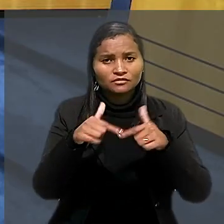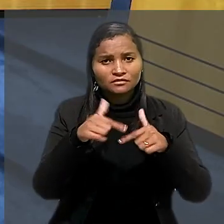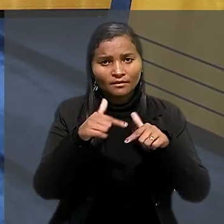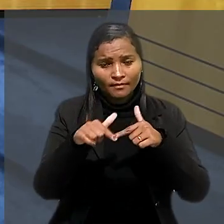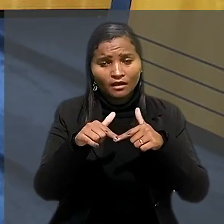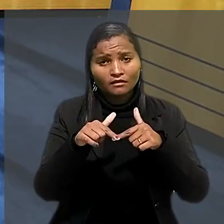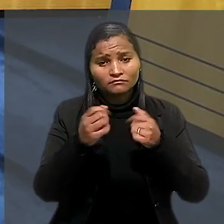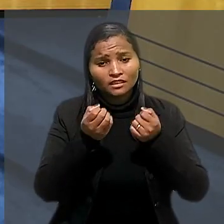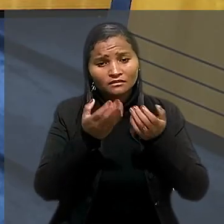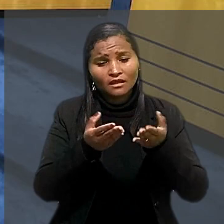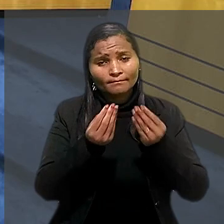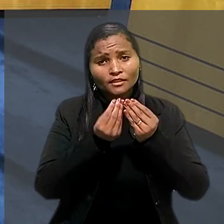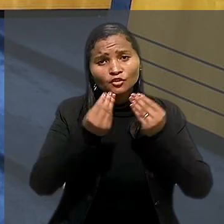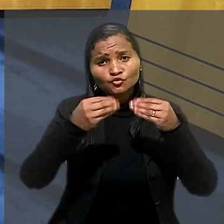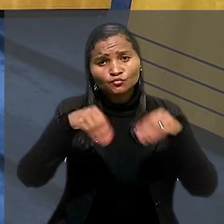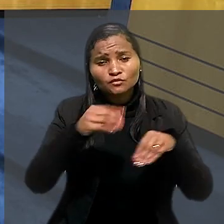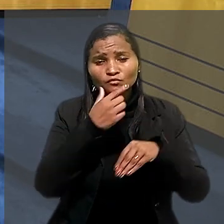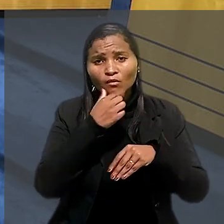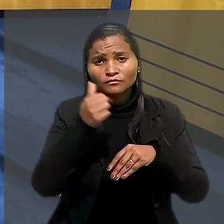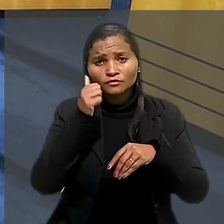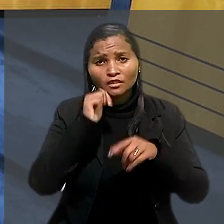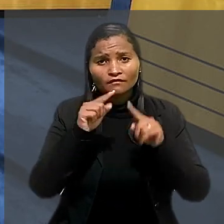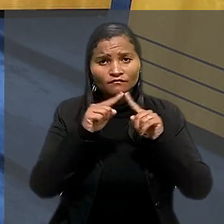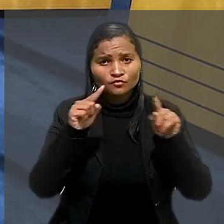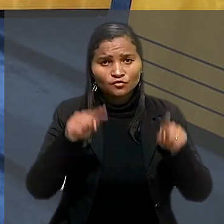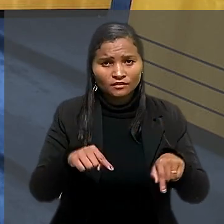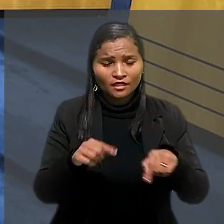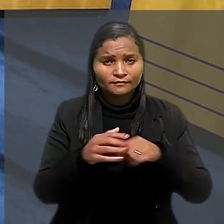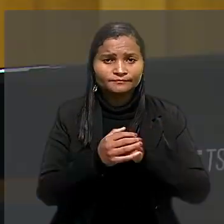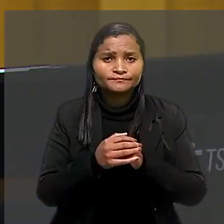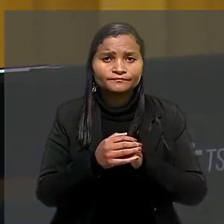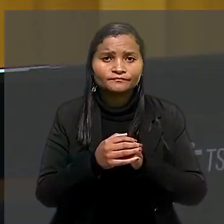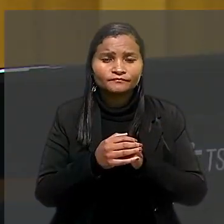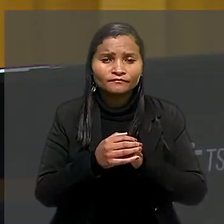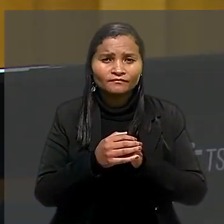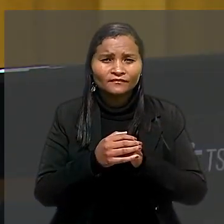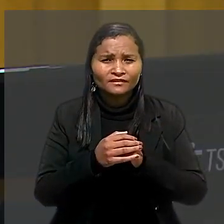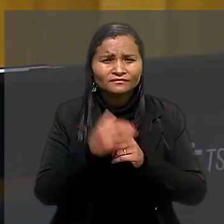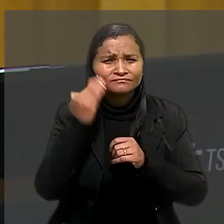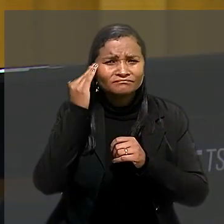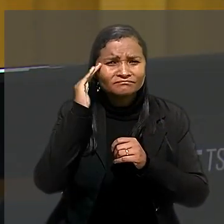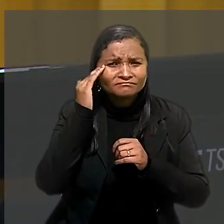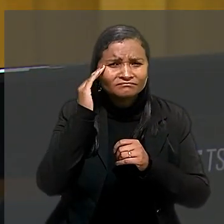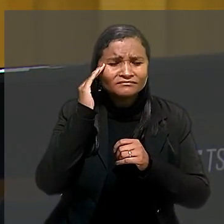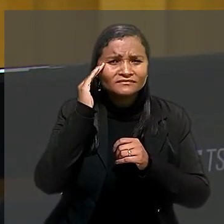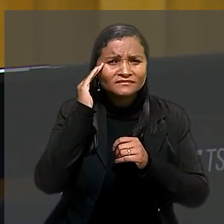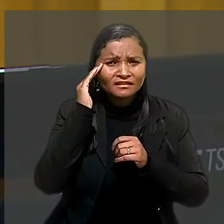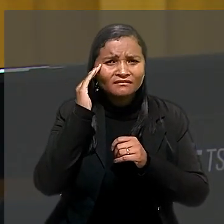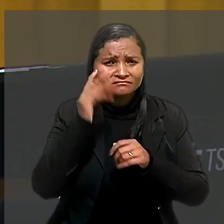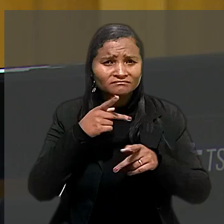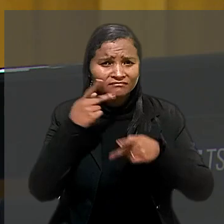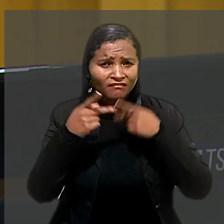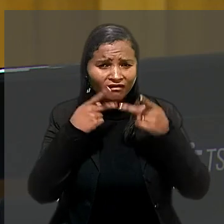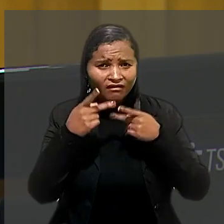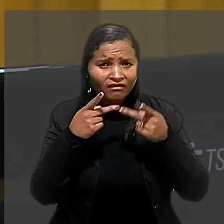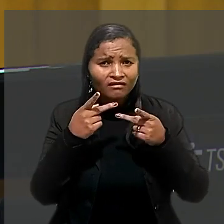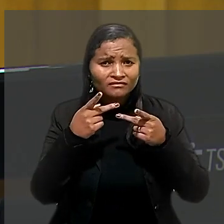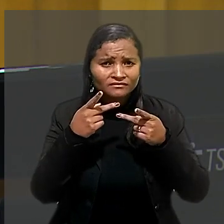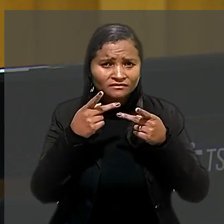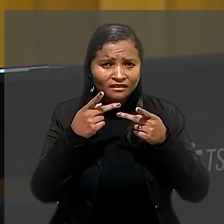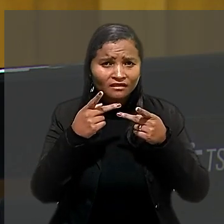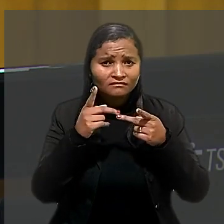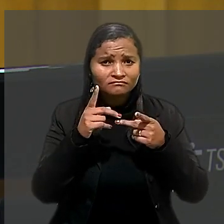trabalho que resultem em prejuízos a empregadas e empregados. Estaria subentendido, não digo assim